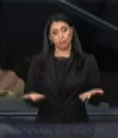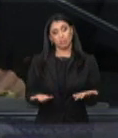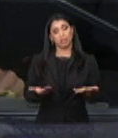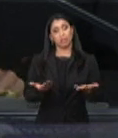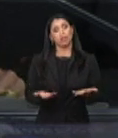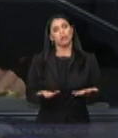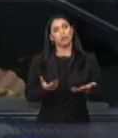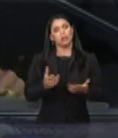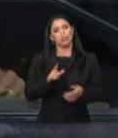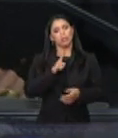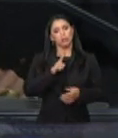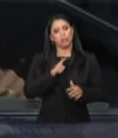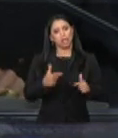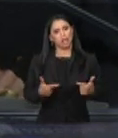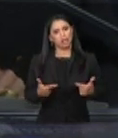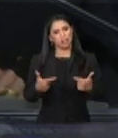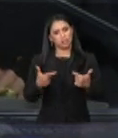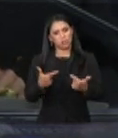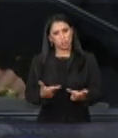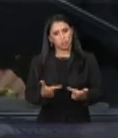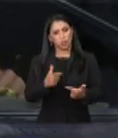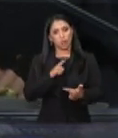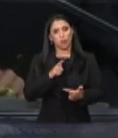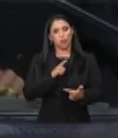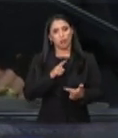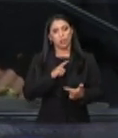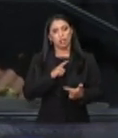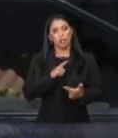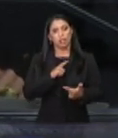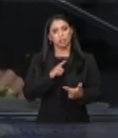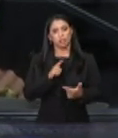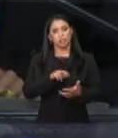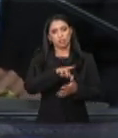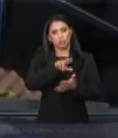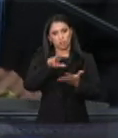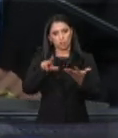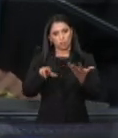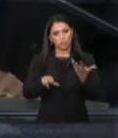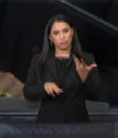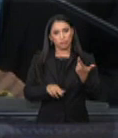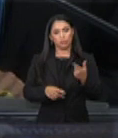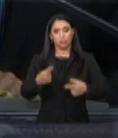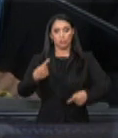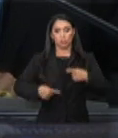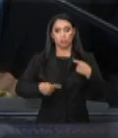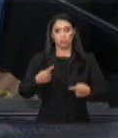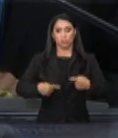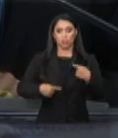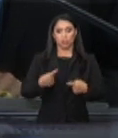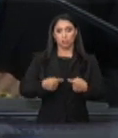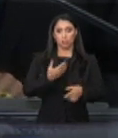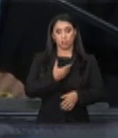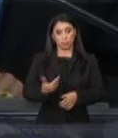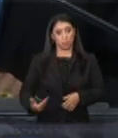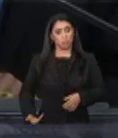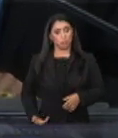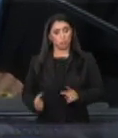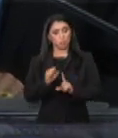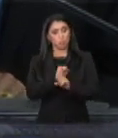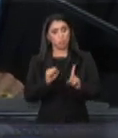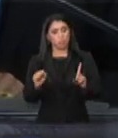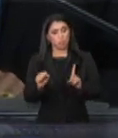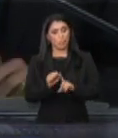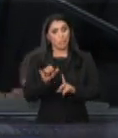fundamental criar ações intersectoriais e articuladas entre as diversas políticas públicas e com toda a sociedade tanto